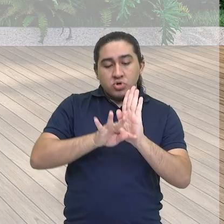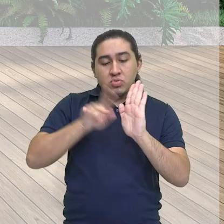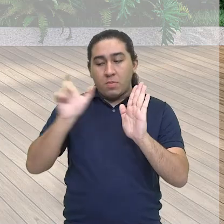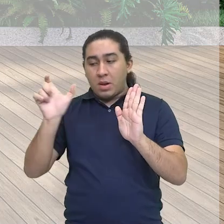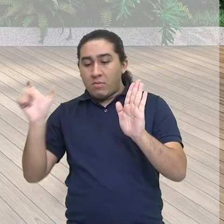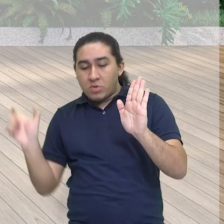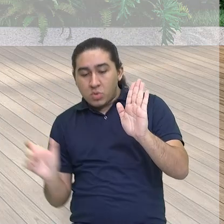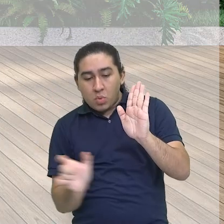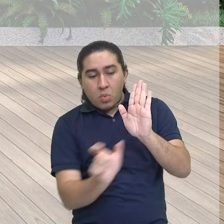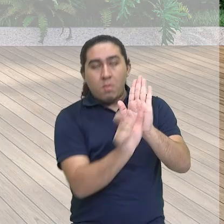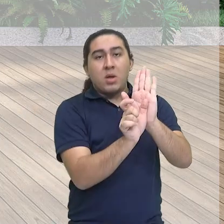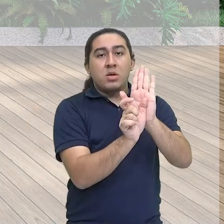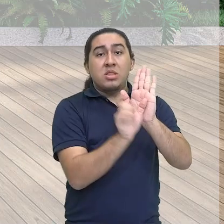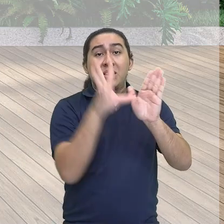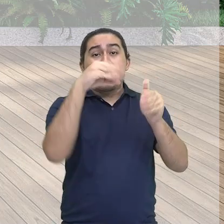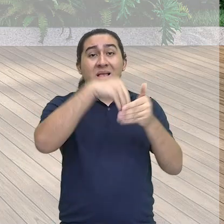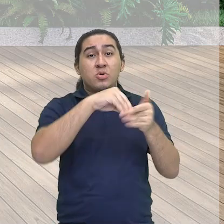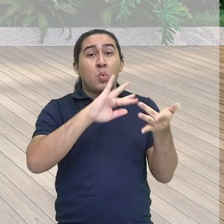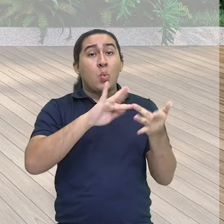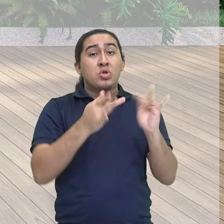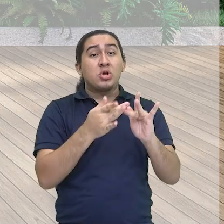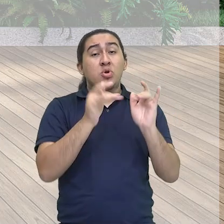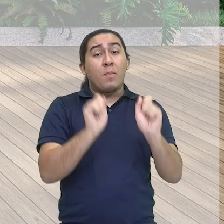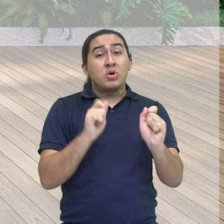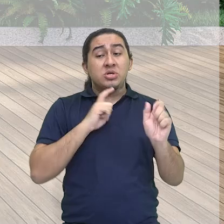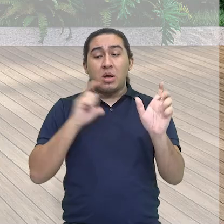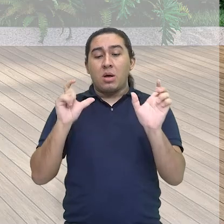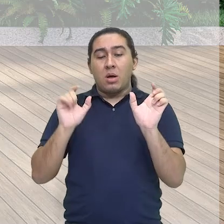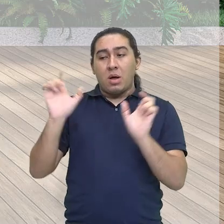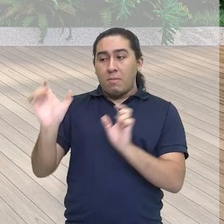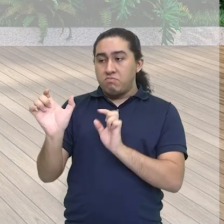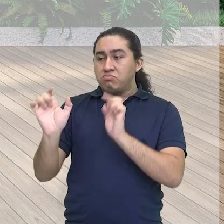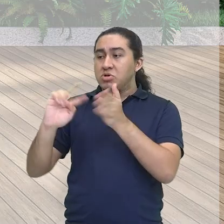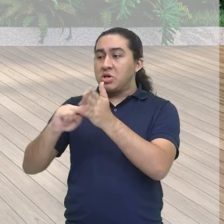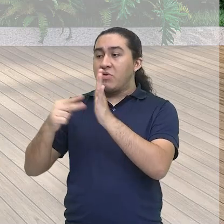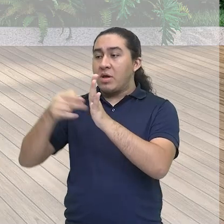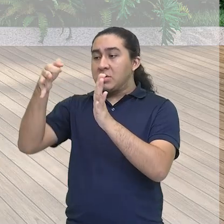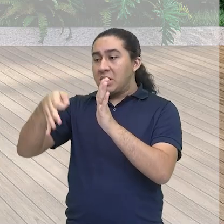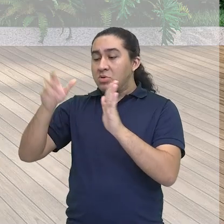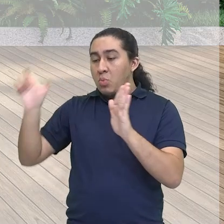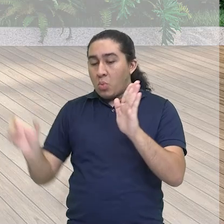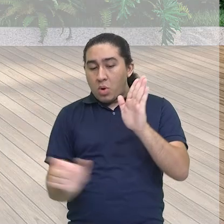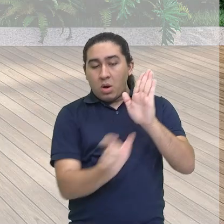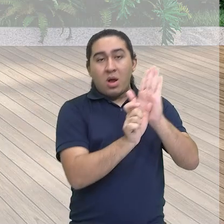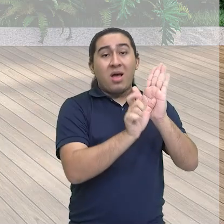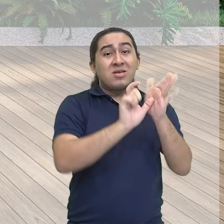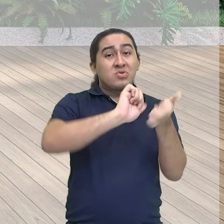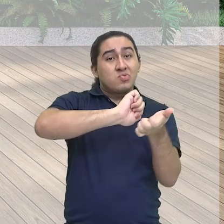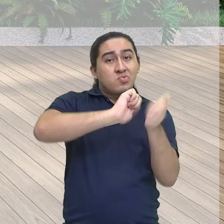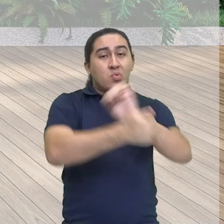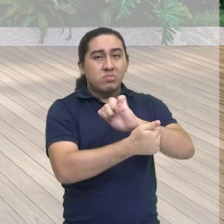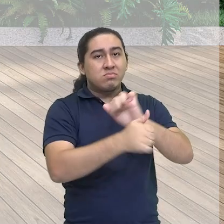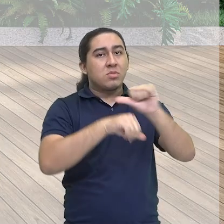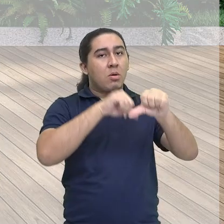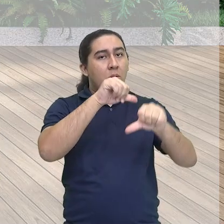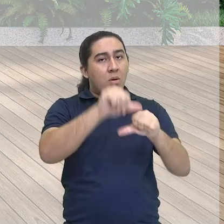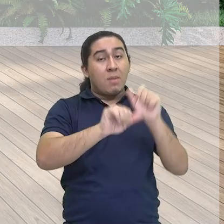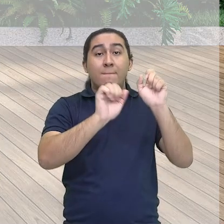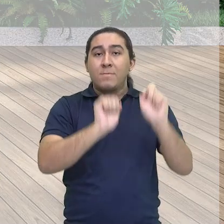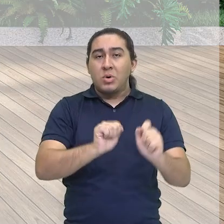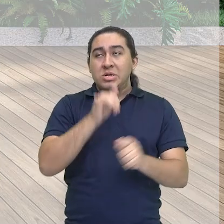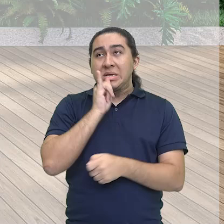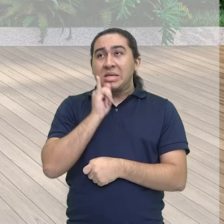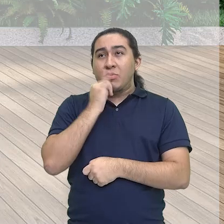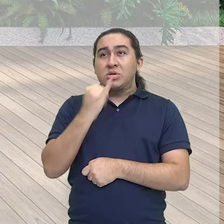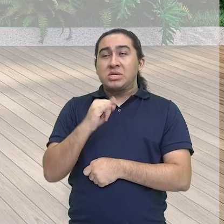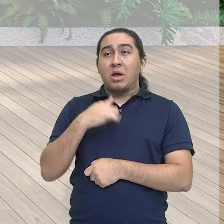texto, dentro daquele contexto, ela pode significar várias coisas, né? Então, se eu